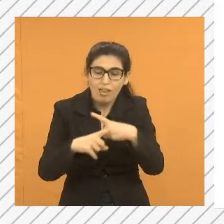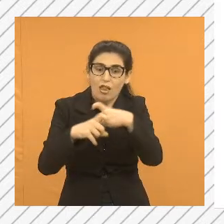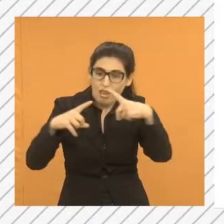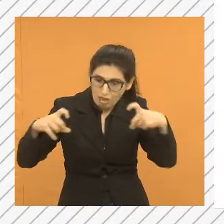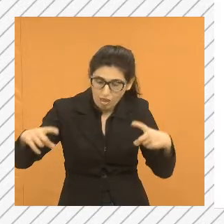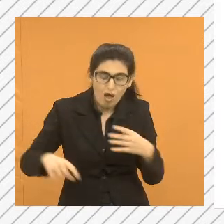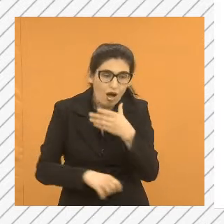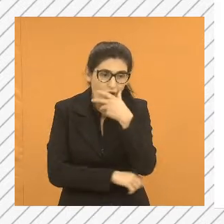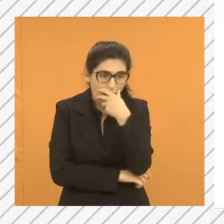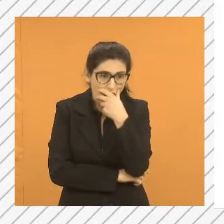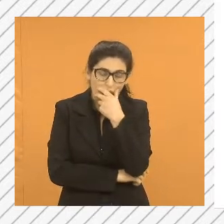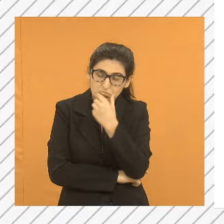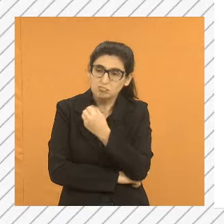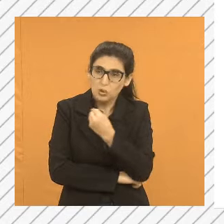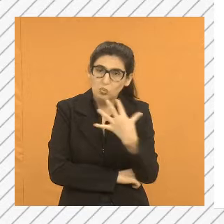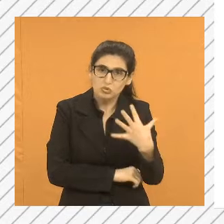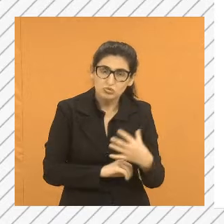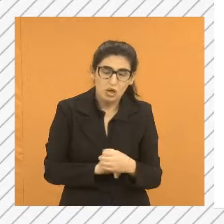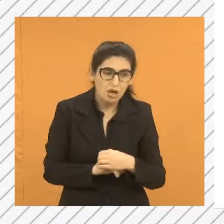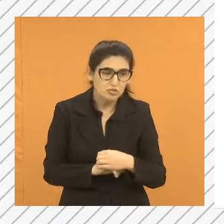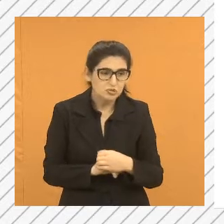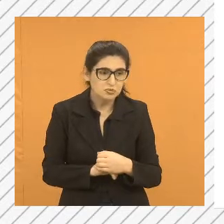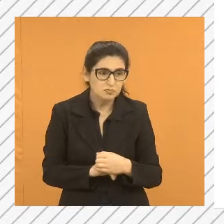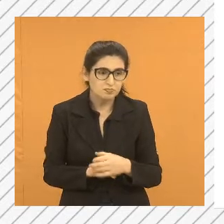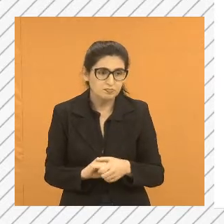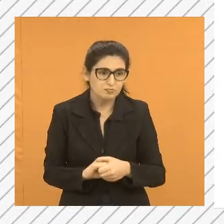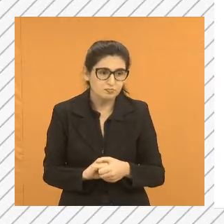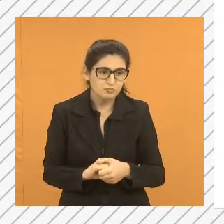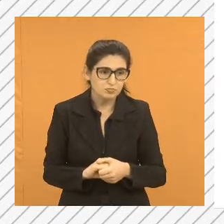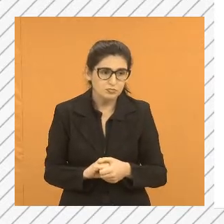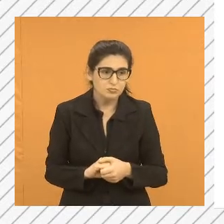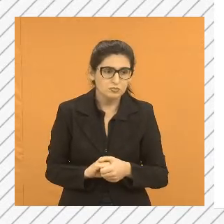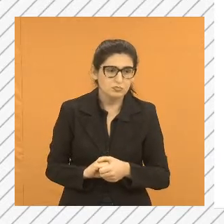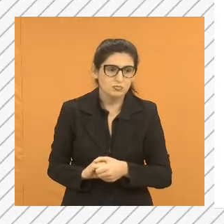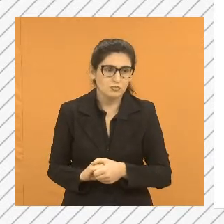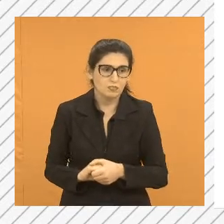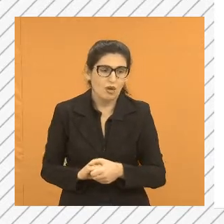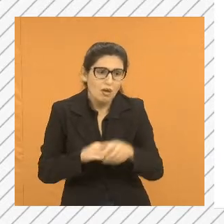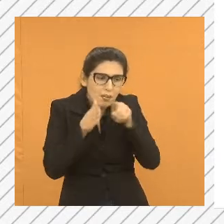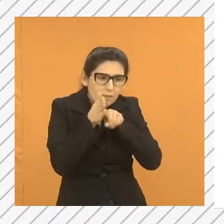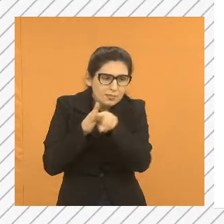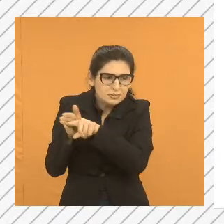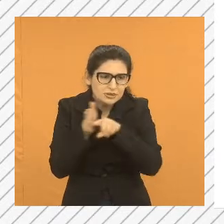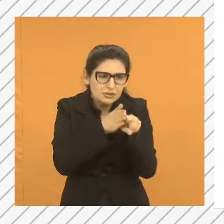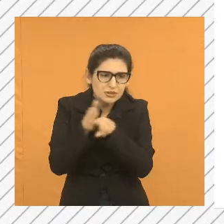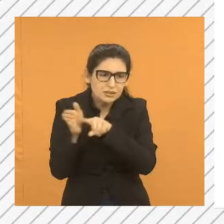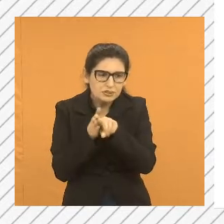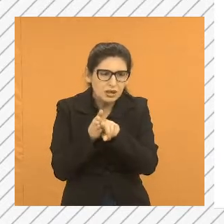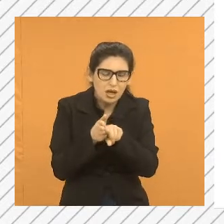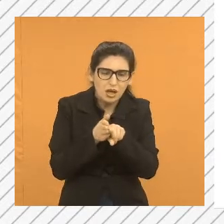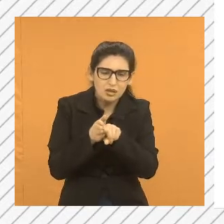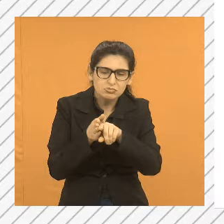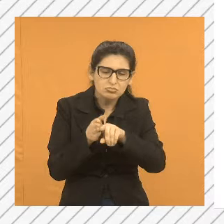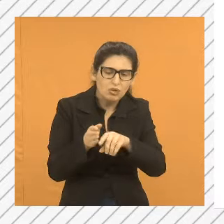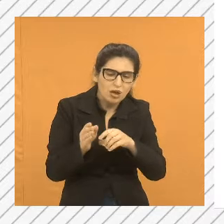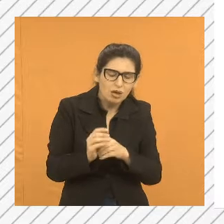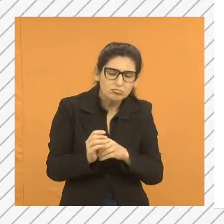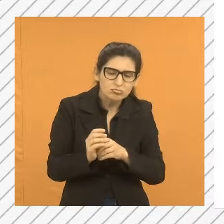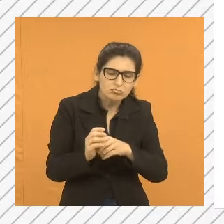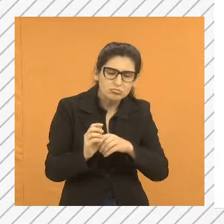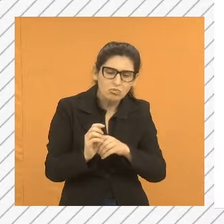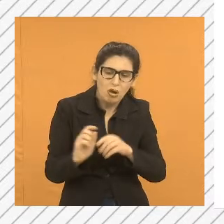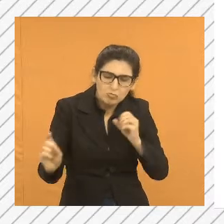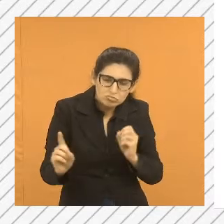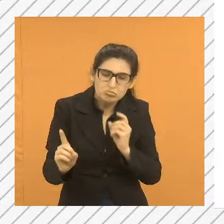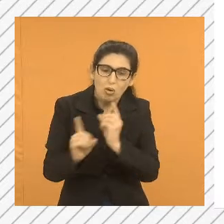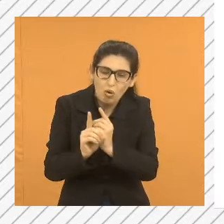faz vistoria. Quando você otimiza o processo de pesquisa, você encontra mais larvas. E